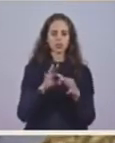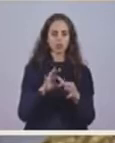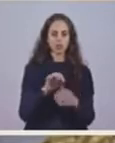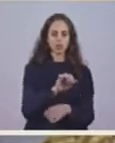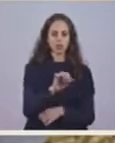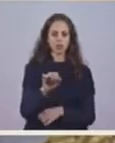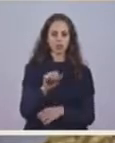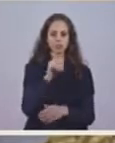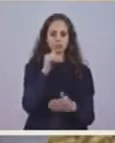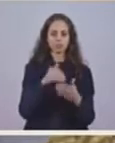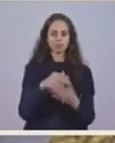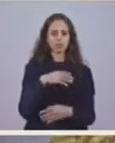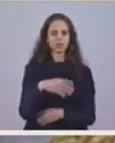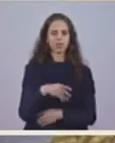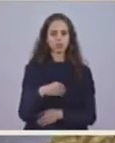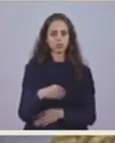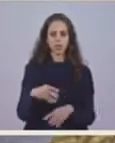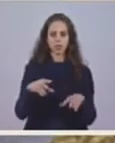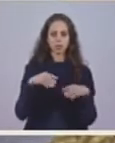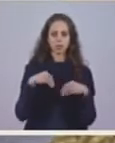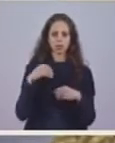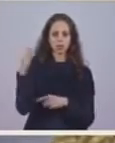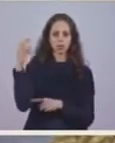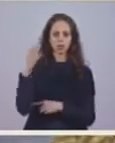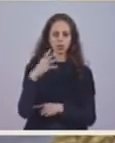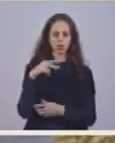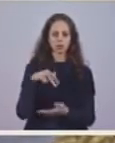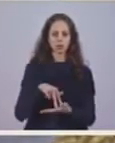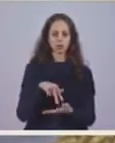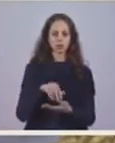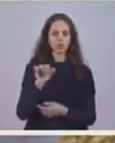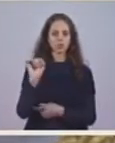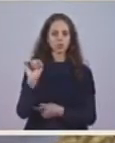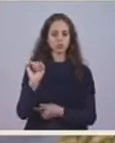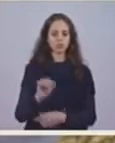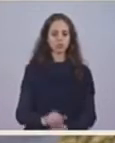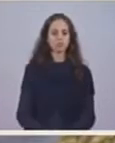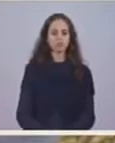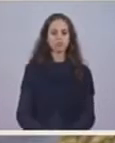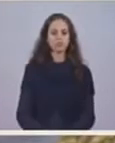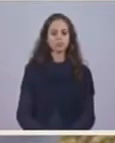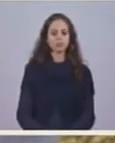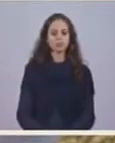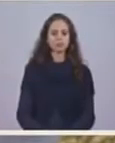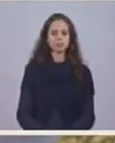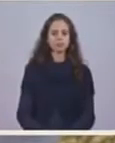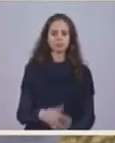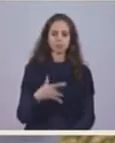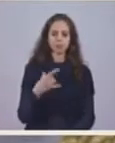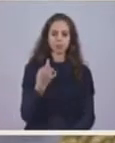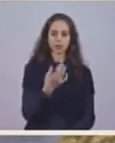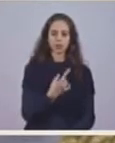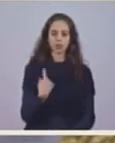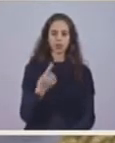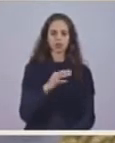misericórdia partiram deste mundo. Admiti-os na luz da vossa presença. Tende misericórdia